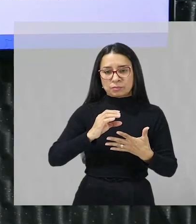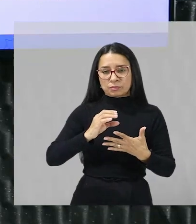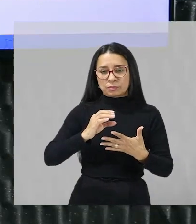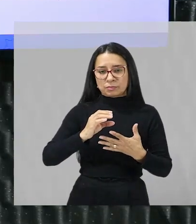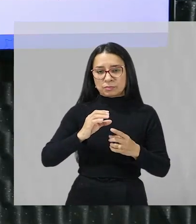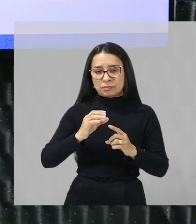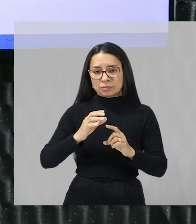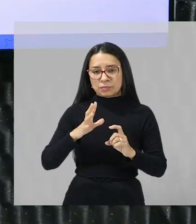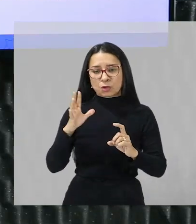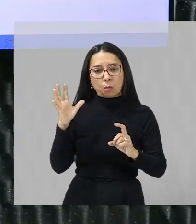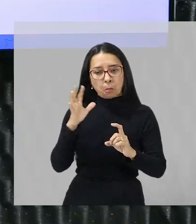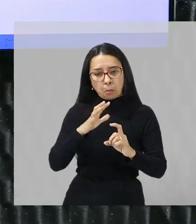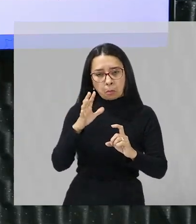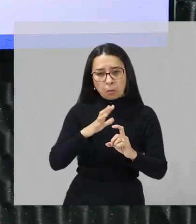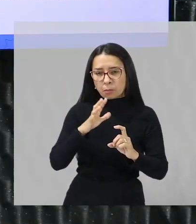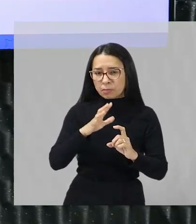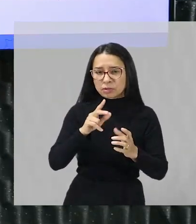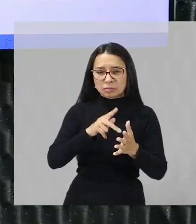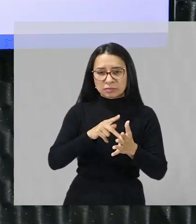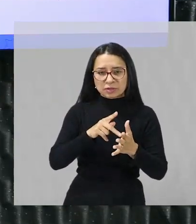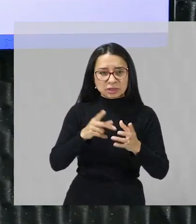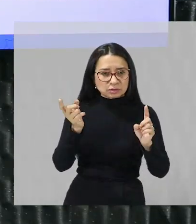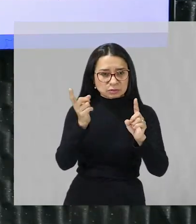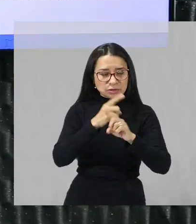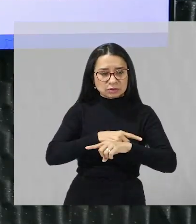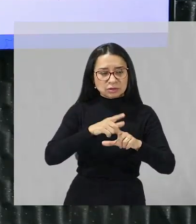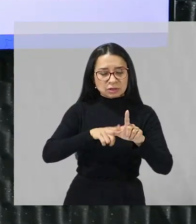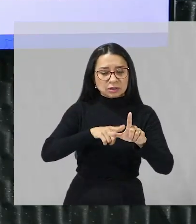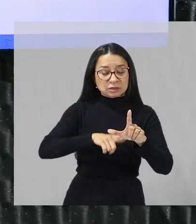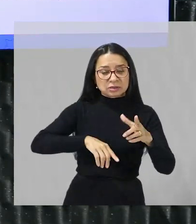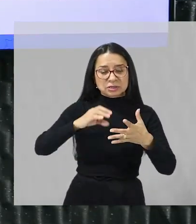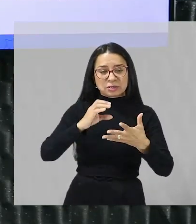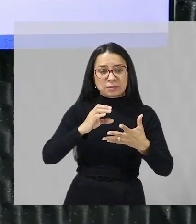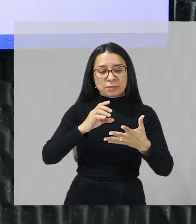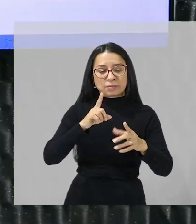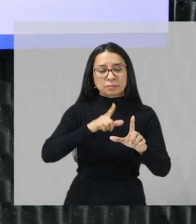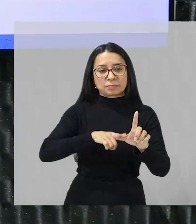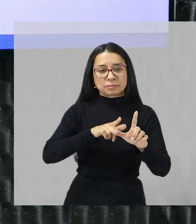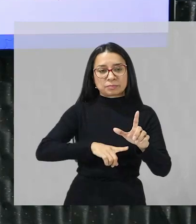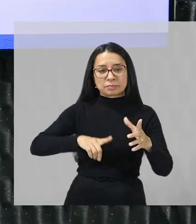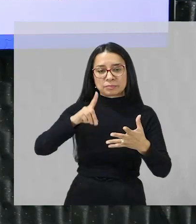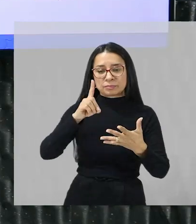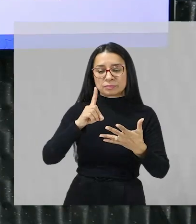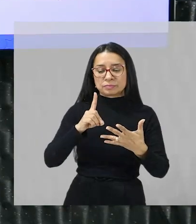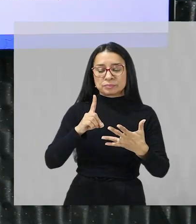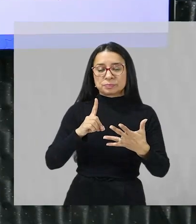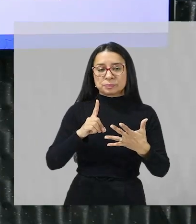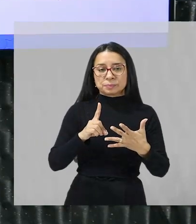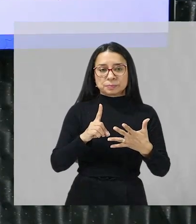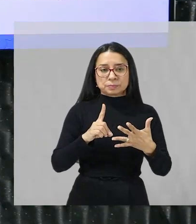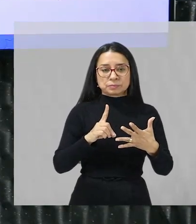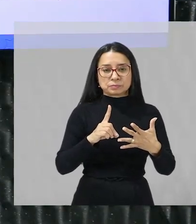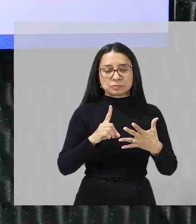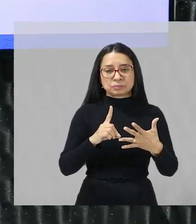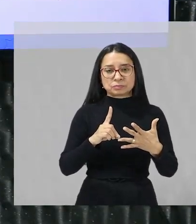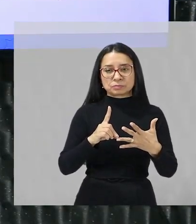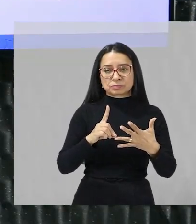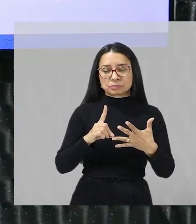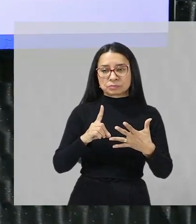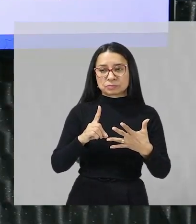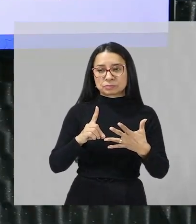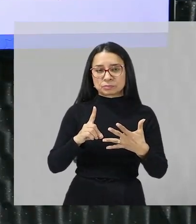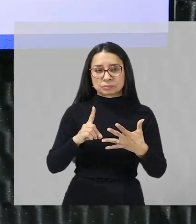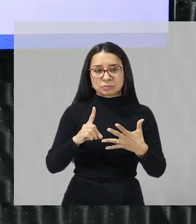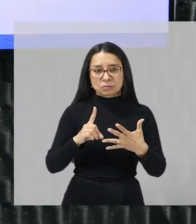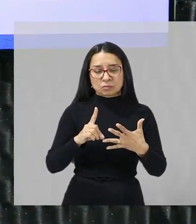acabam fazendo essa distinção do menino e da menina, do masculino e do feminino. Correto. O machismo é sexual e apreendido pelas mulheres no processo de